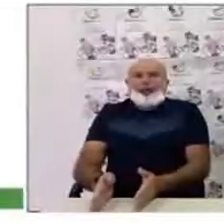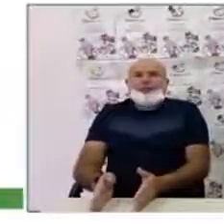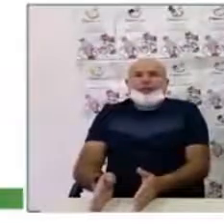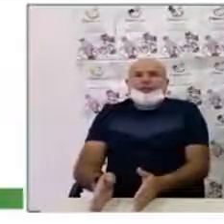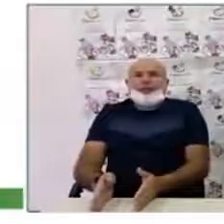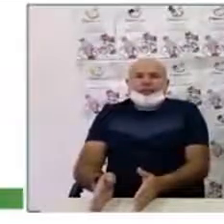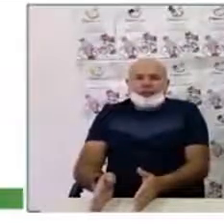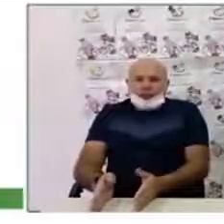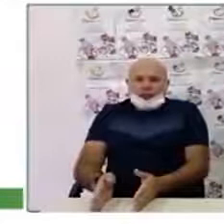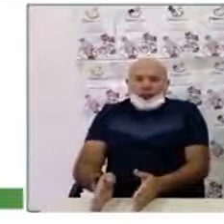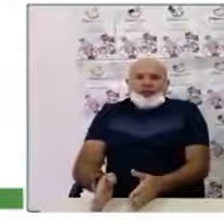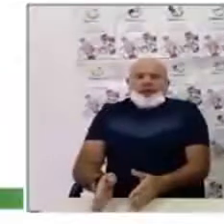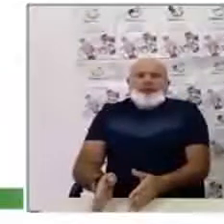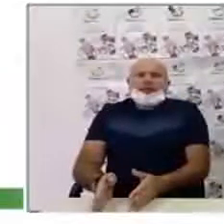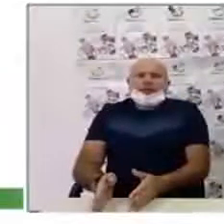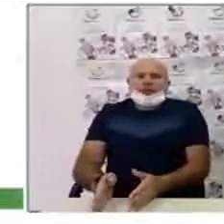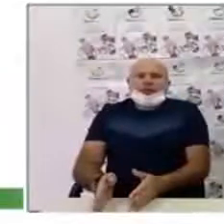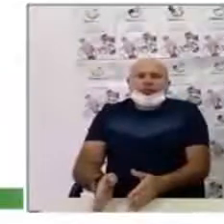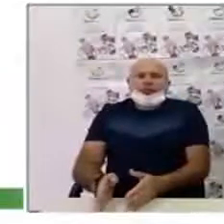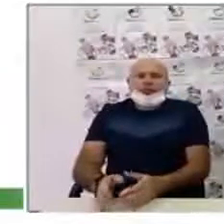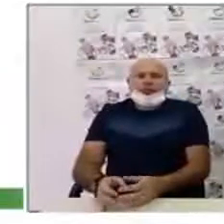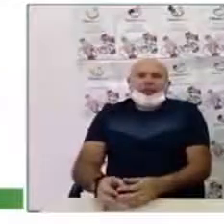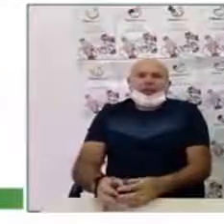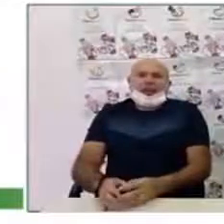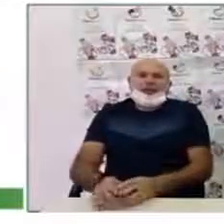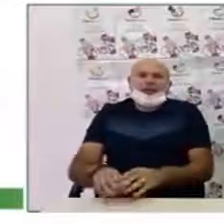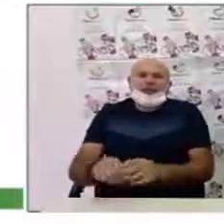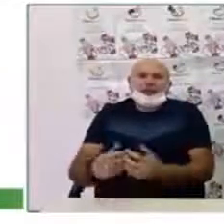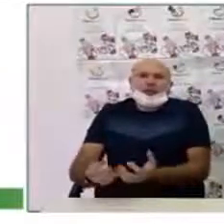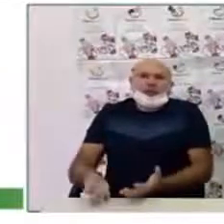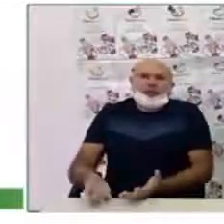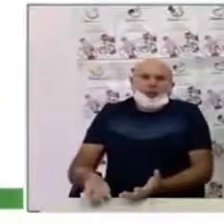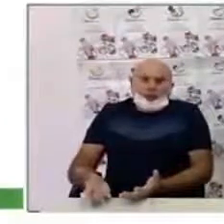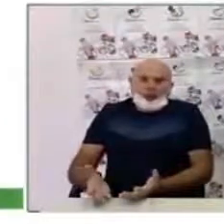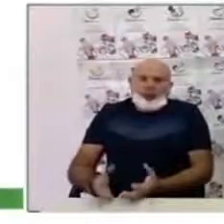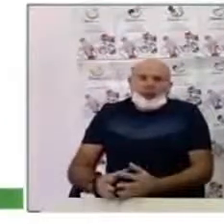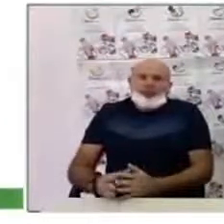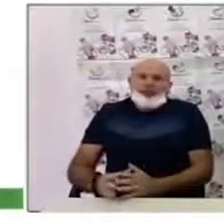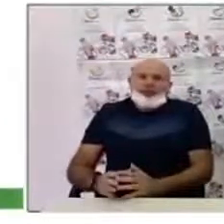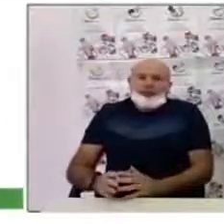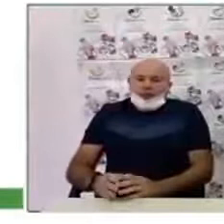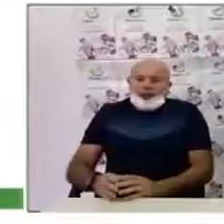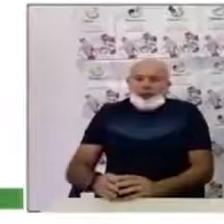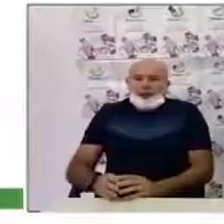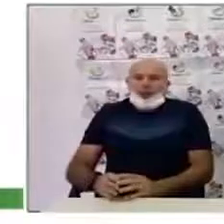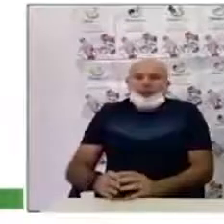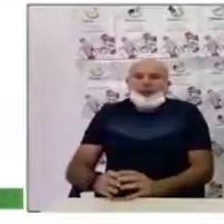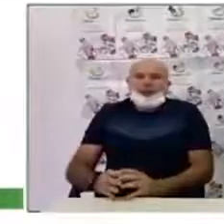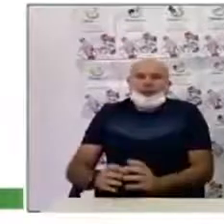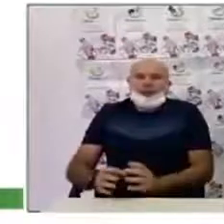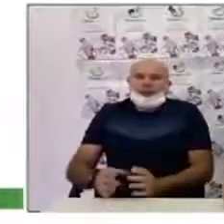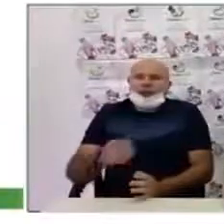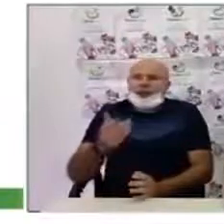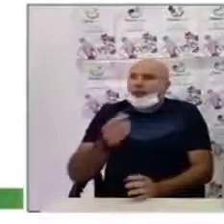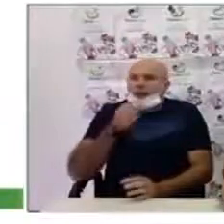o átomo era maciço. E aí veio, pessoal, um experimento que revolucionou o modelo atômico, né? Que foi o modelo atômico de Ernest